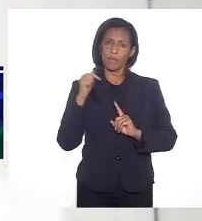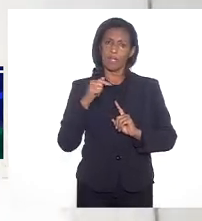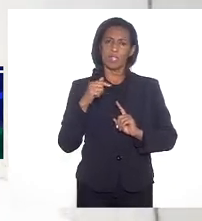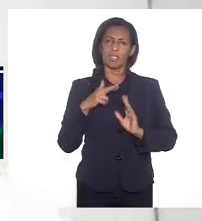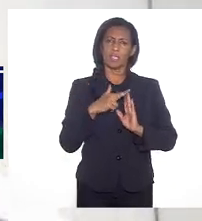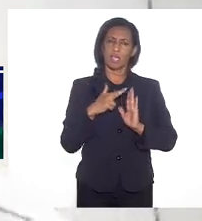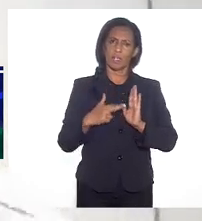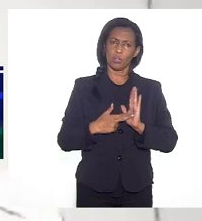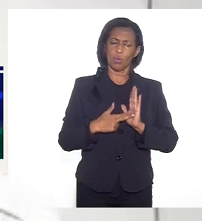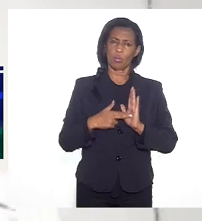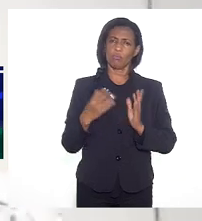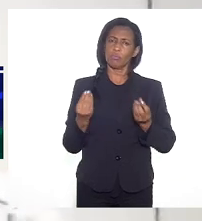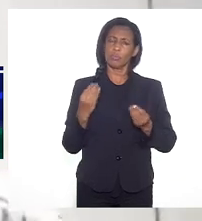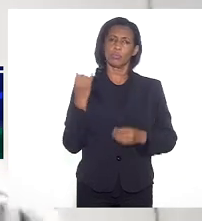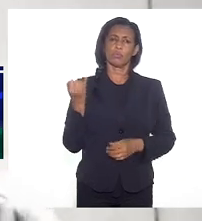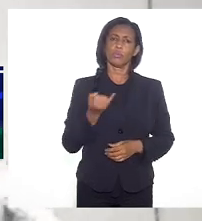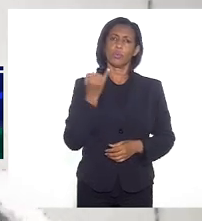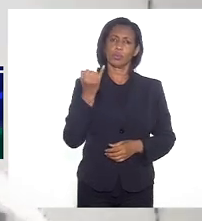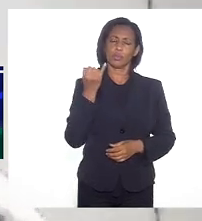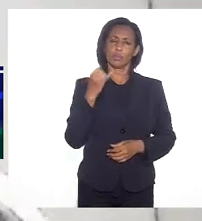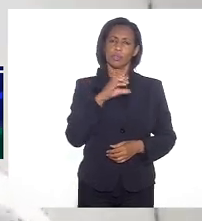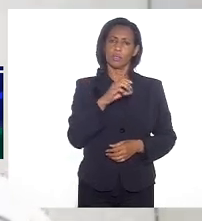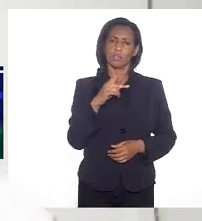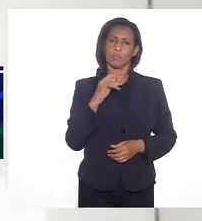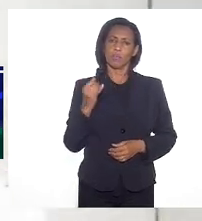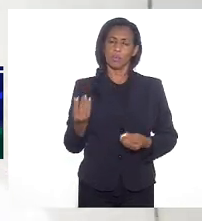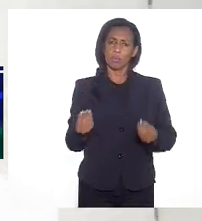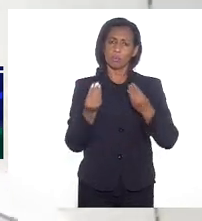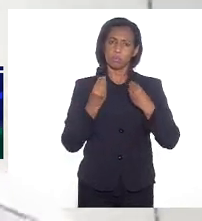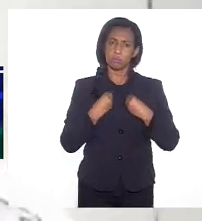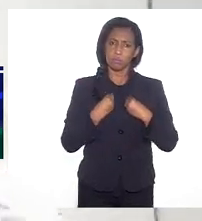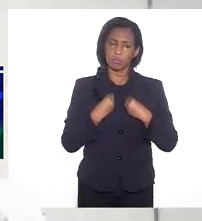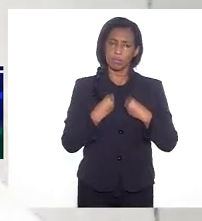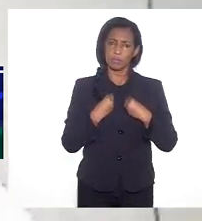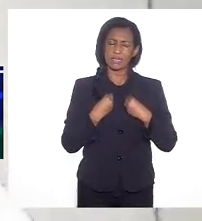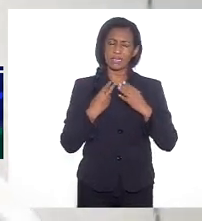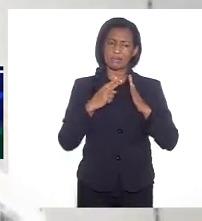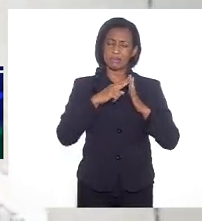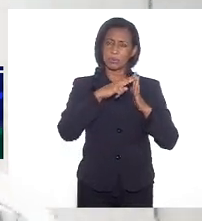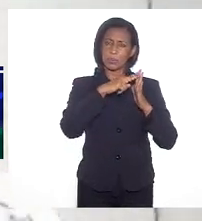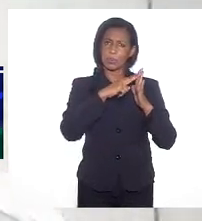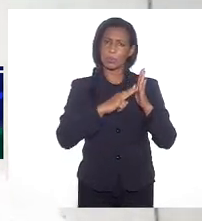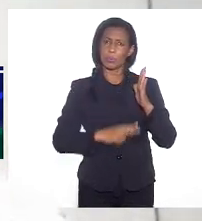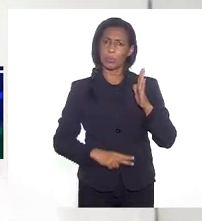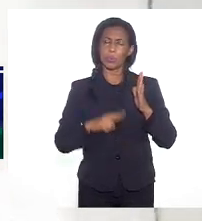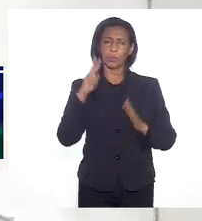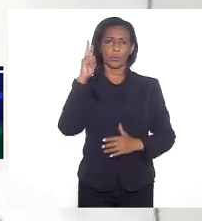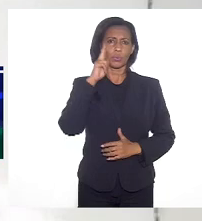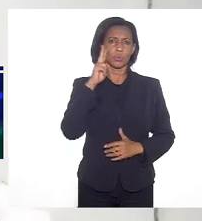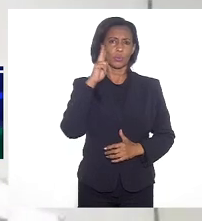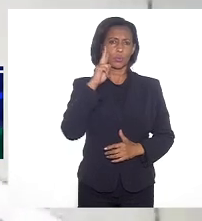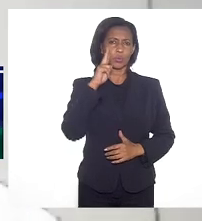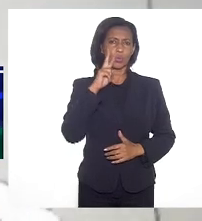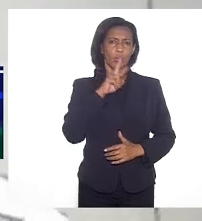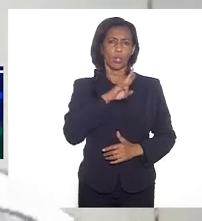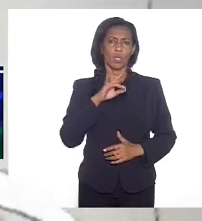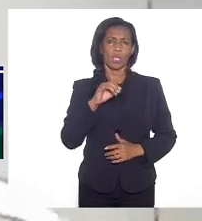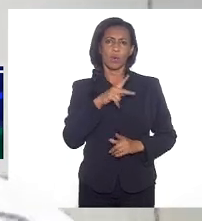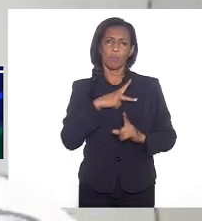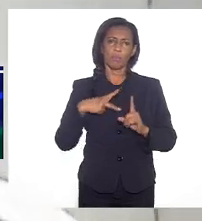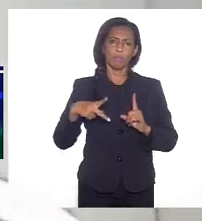muito importante porque essa CPI nos permitiu percorrer o histórico do Rio Previdência